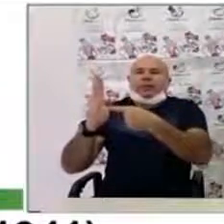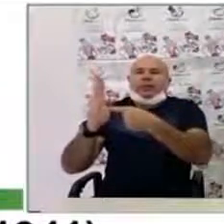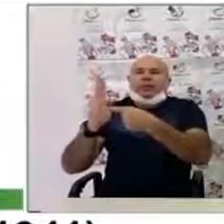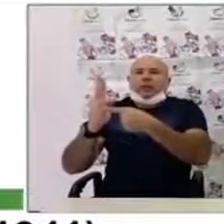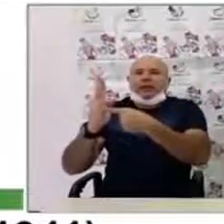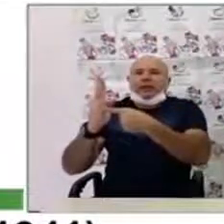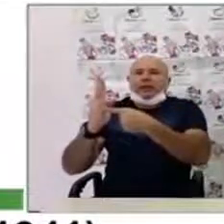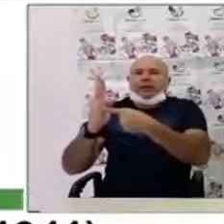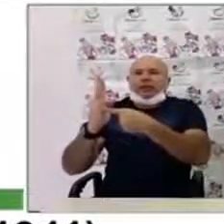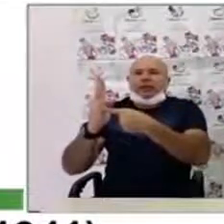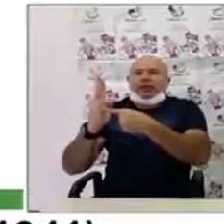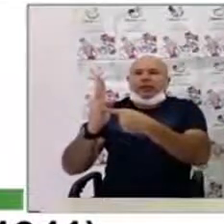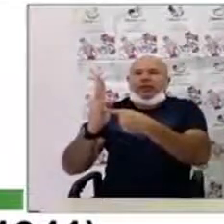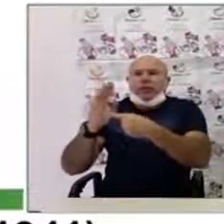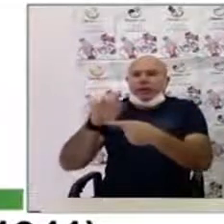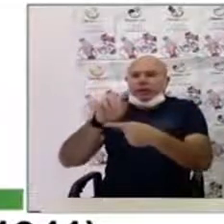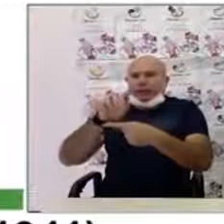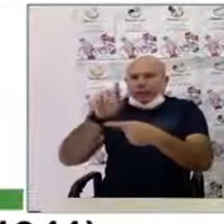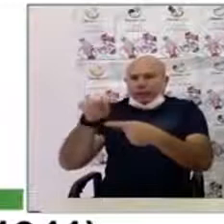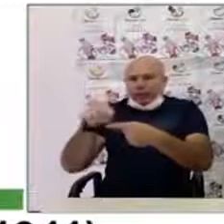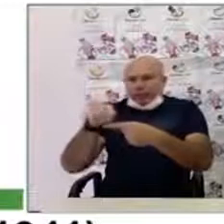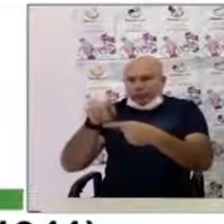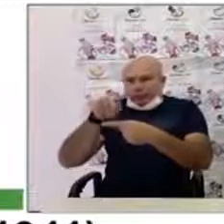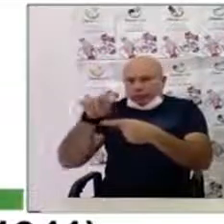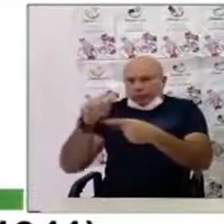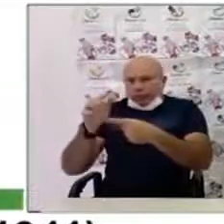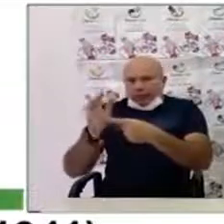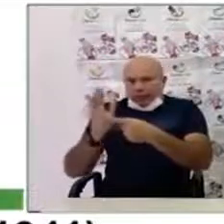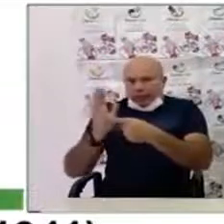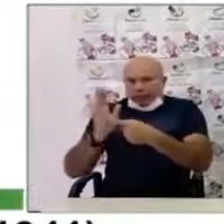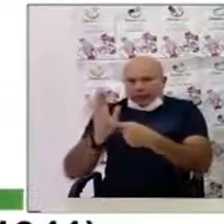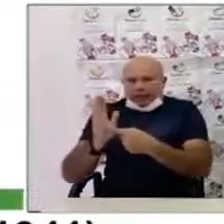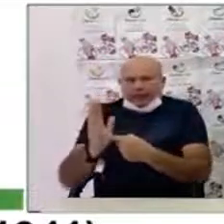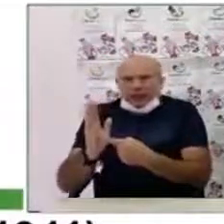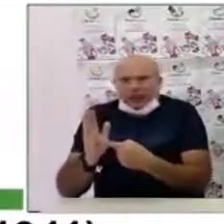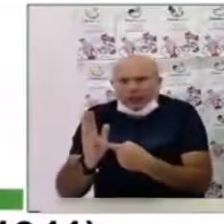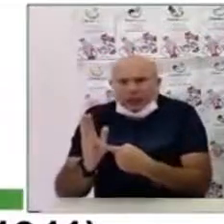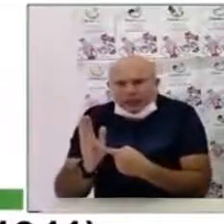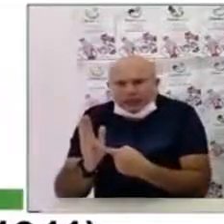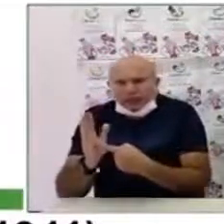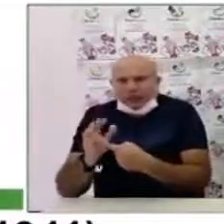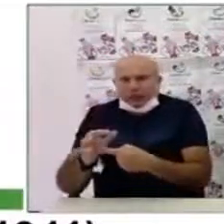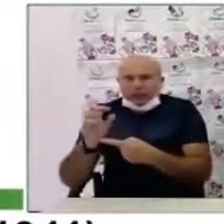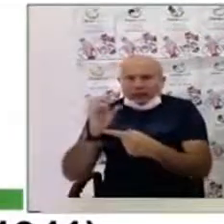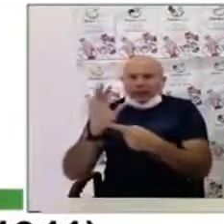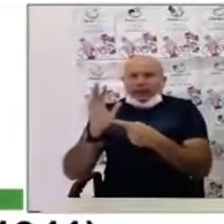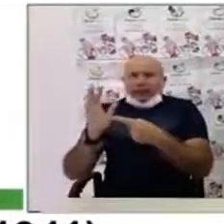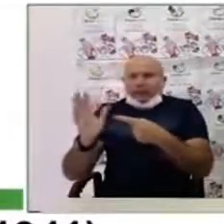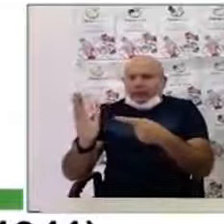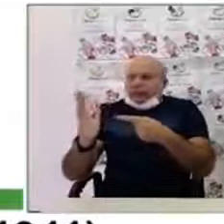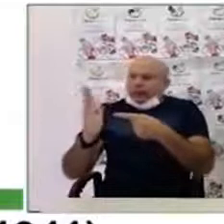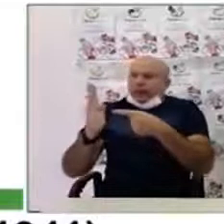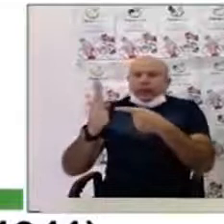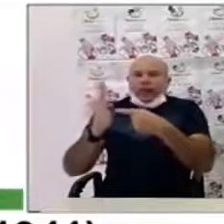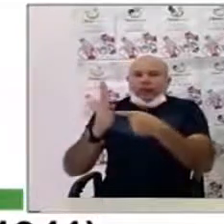você observar bem direitinho lá no anteparo depois da placa, que deve ser de sulfeto de zinco, ele é